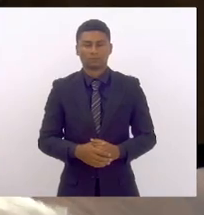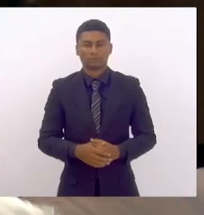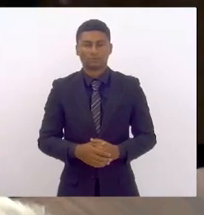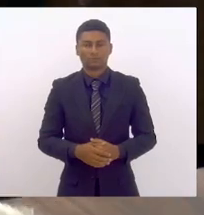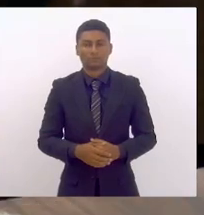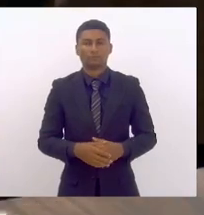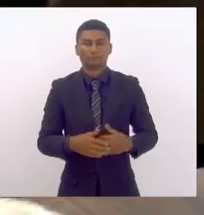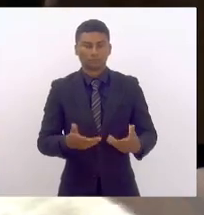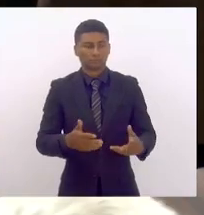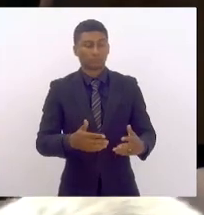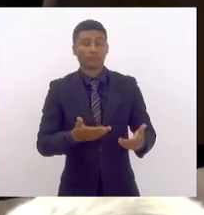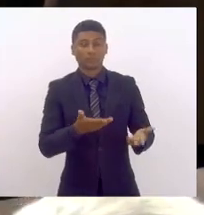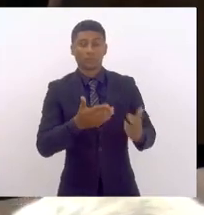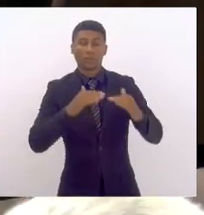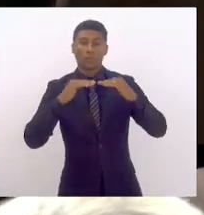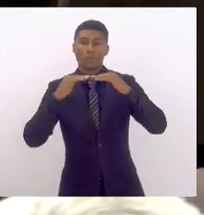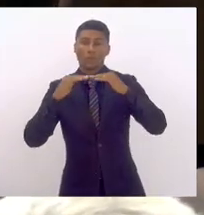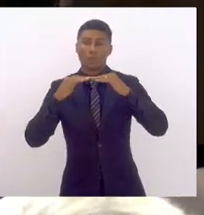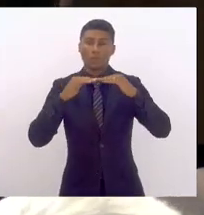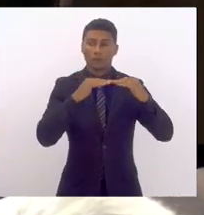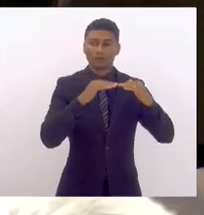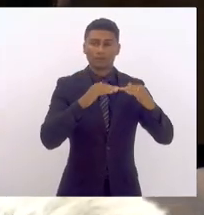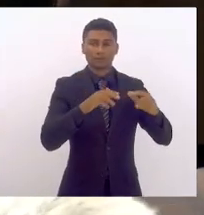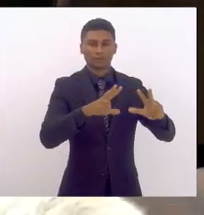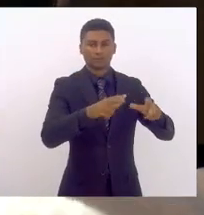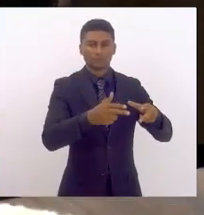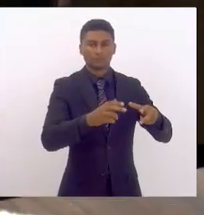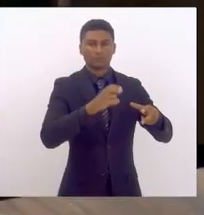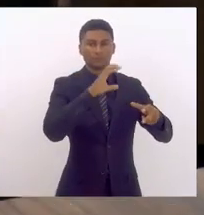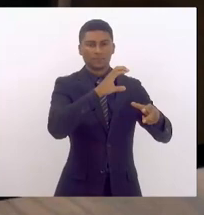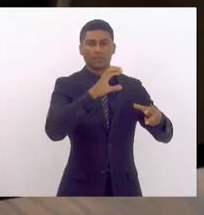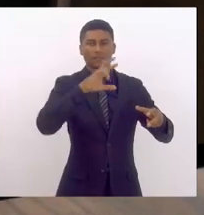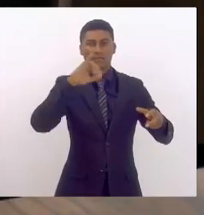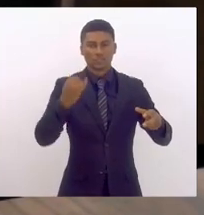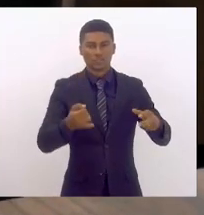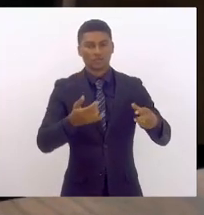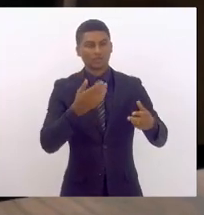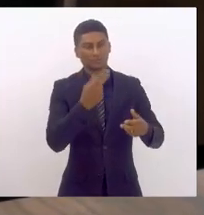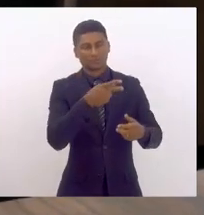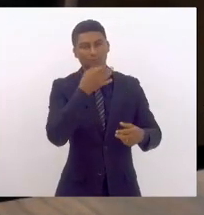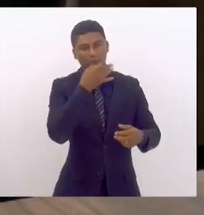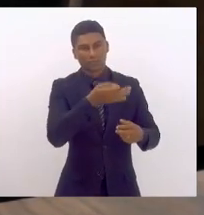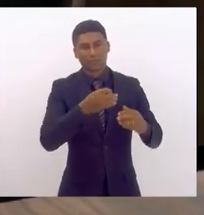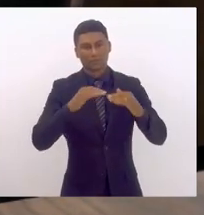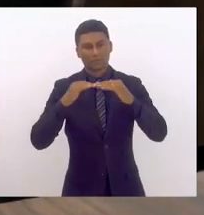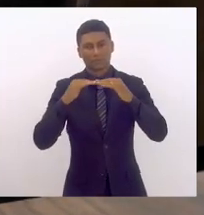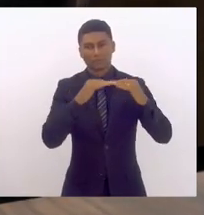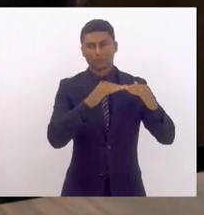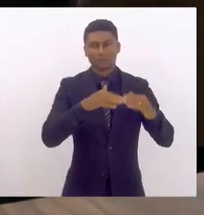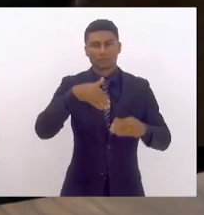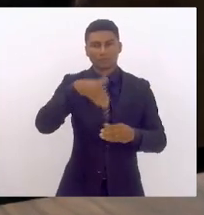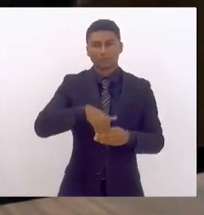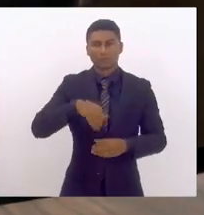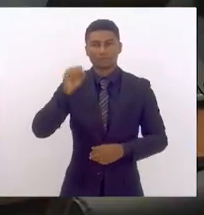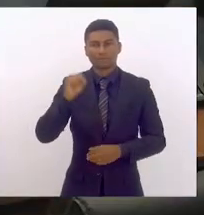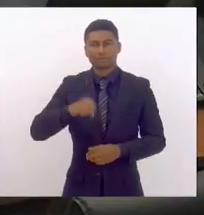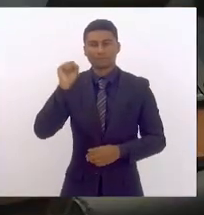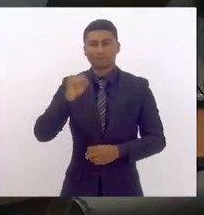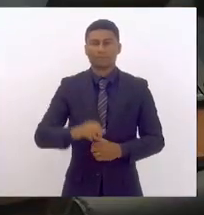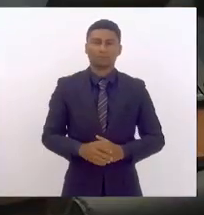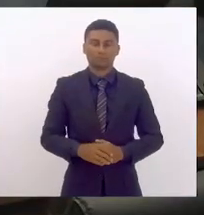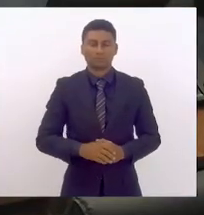o elaborado parecer da comissão de condições de Justiça votando favorável